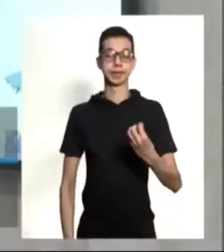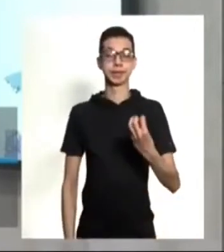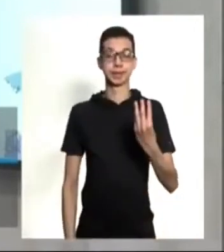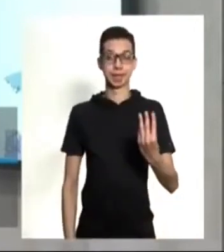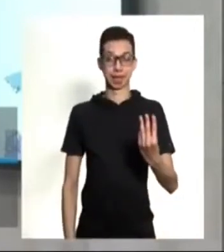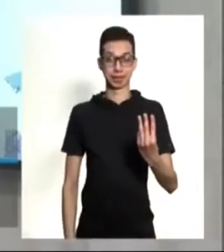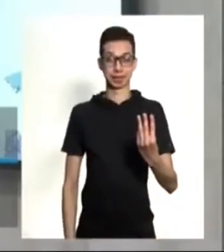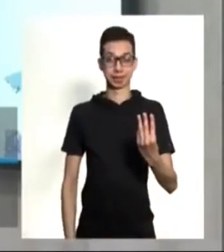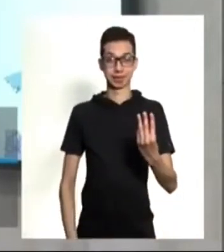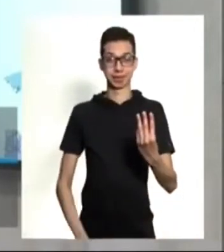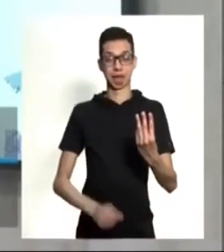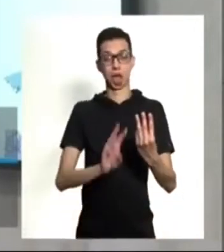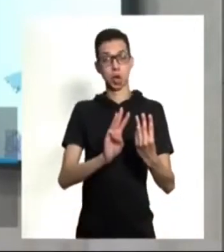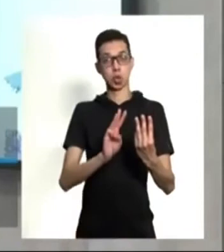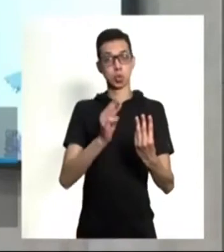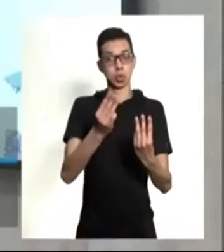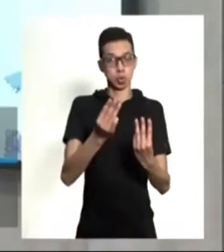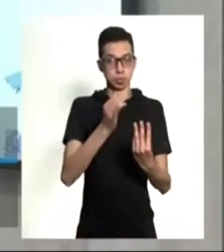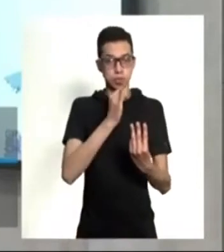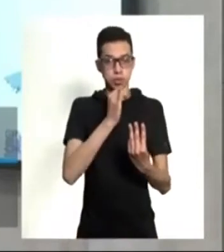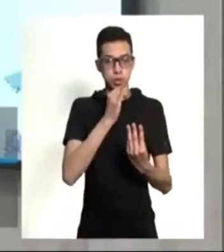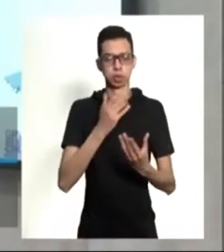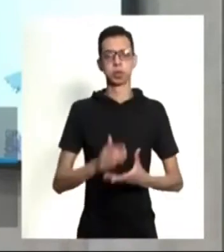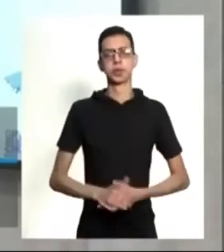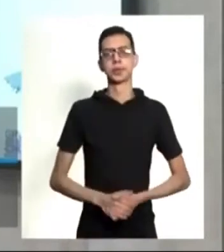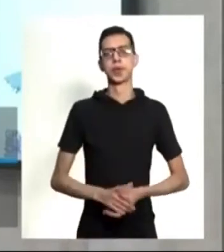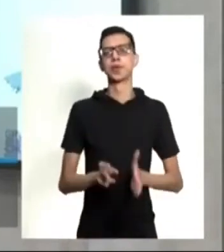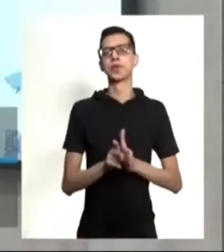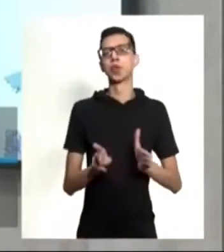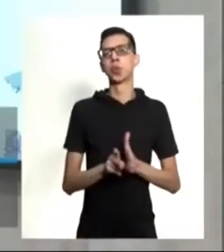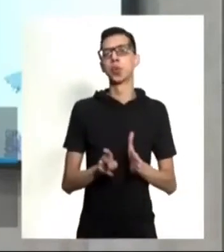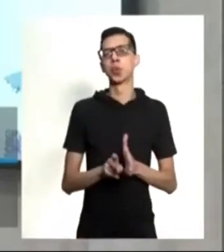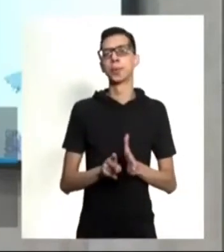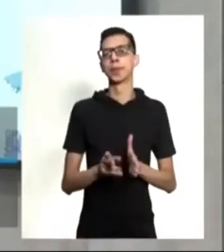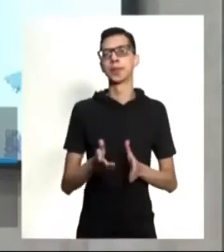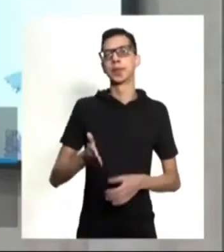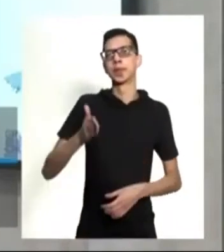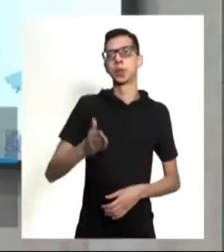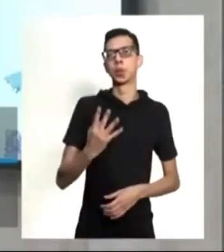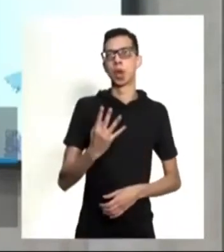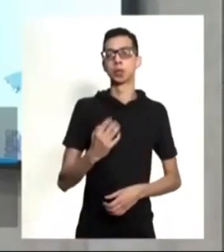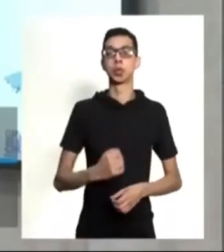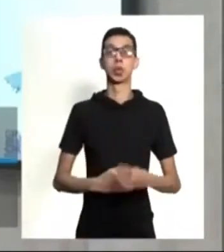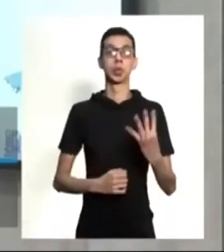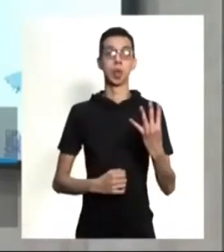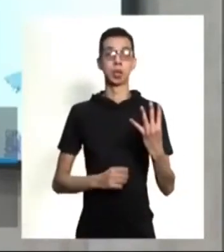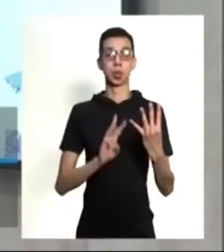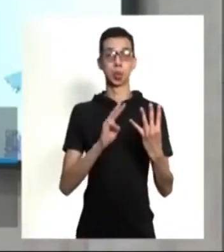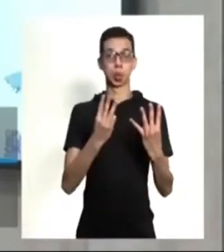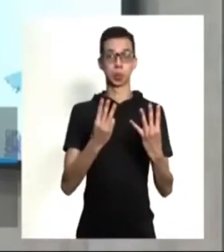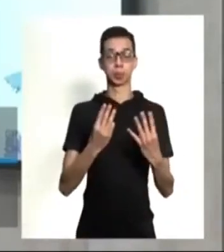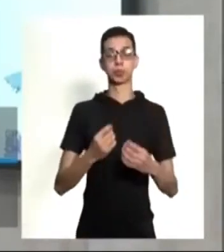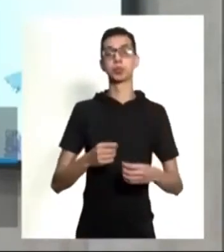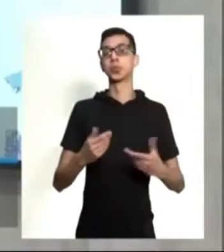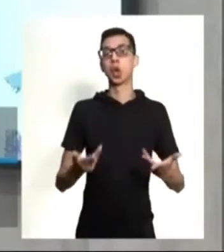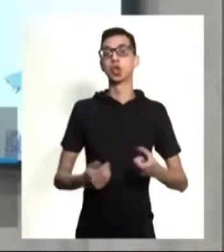cubo. Qual o volume de um cubo de aresta 4? 4 ao cubo. Qual o volume do cubo de aresta X? X ao